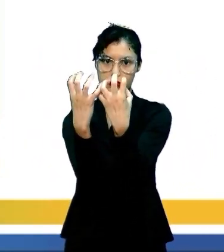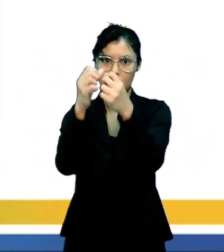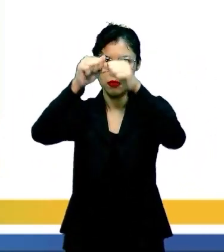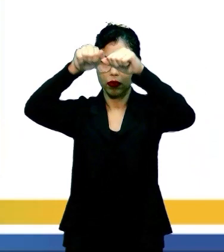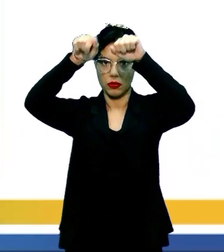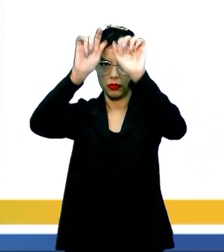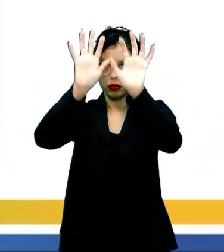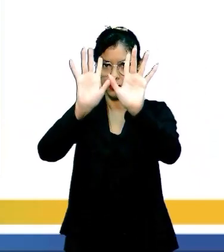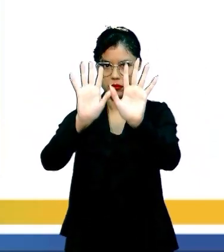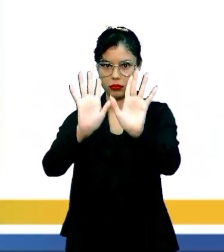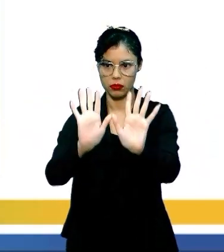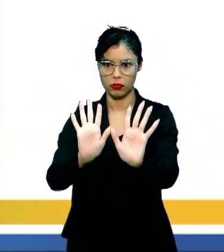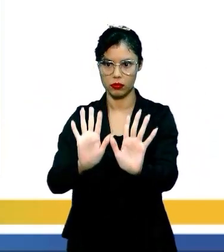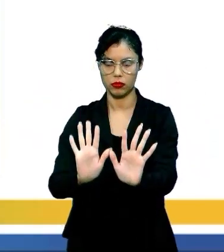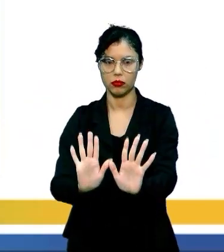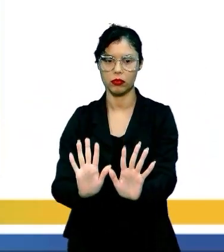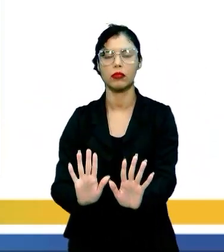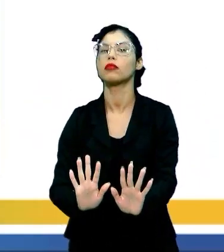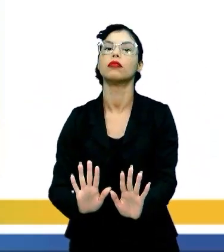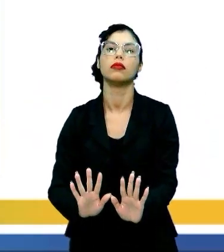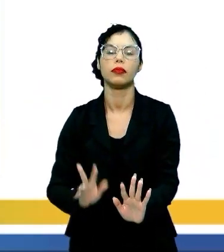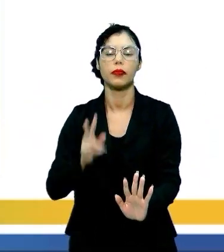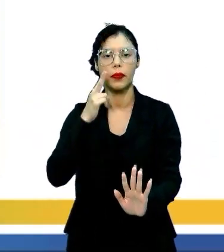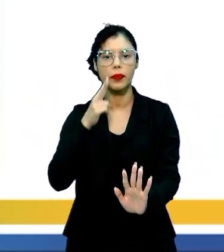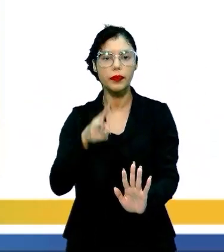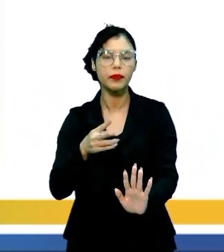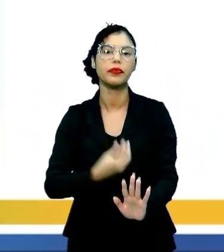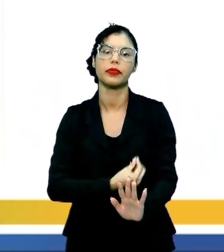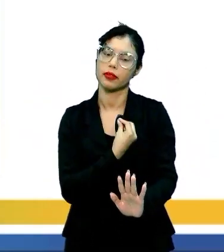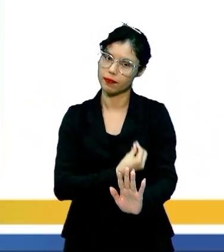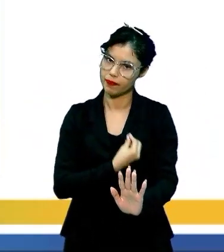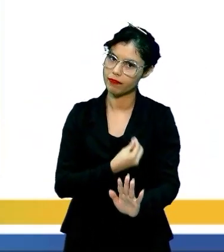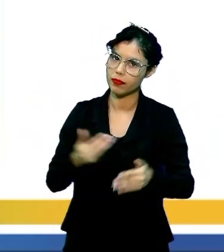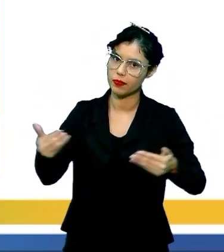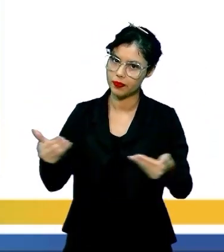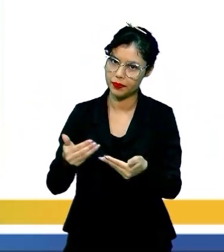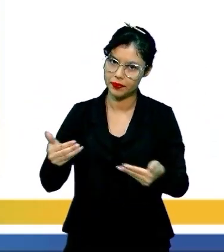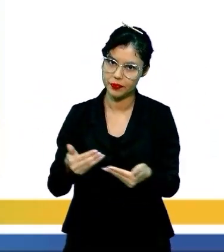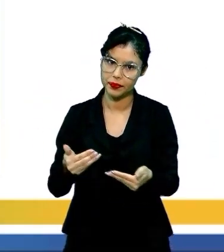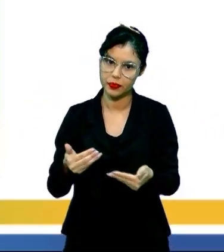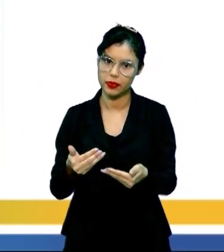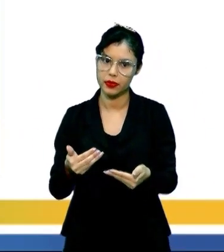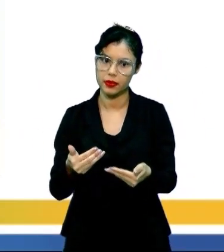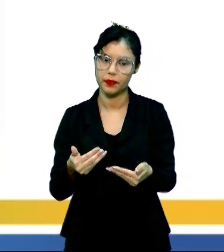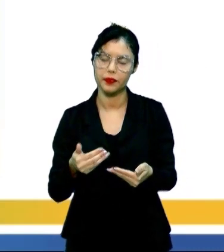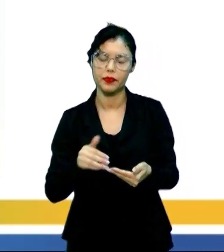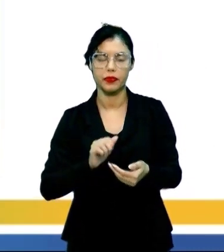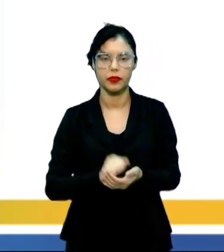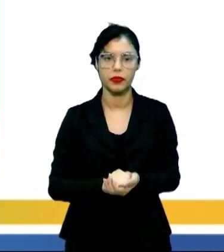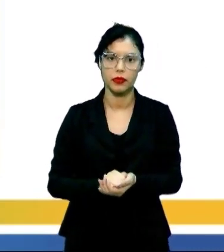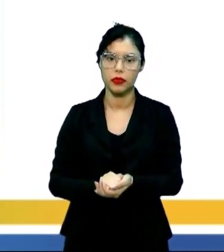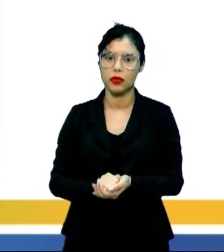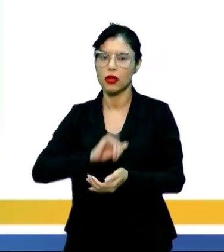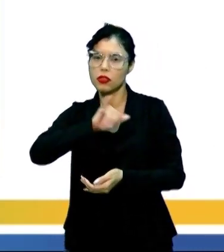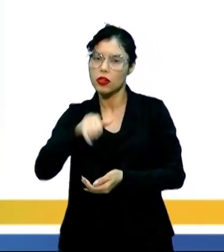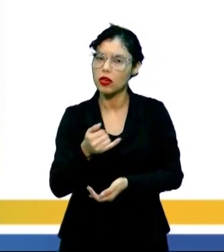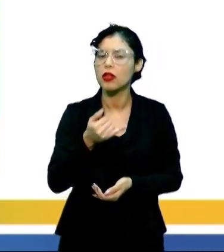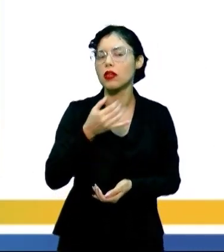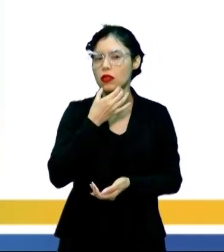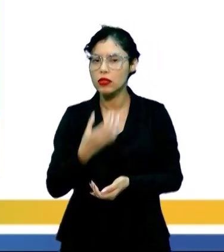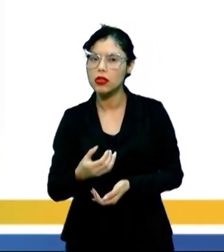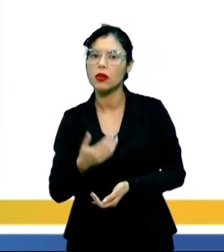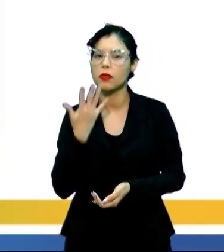Essa precipitação que a gente acabou de viver muito nessa época aí de dezembro,